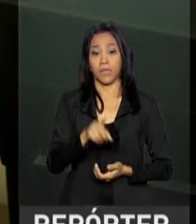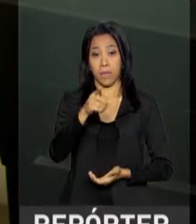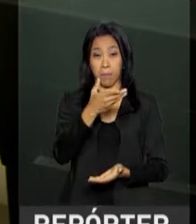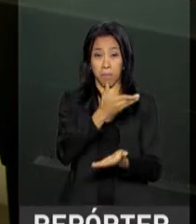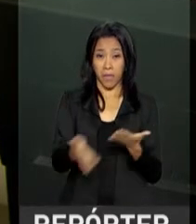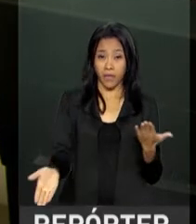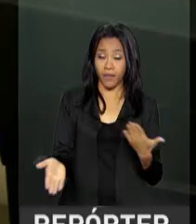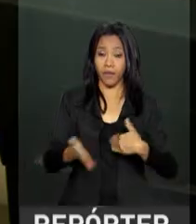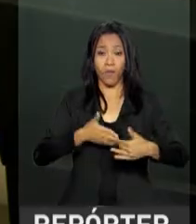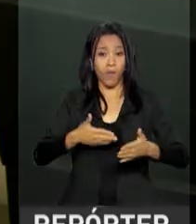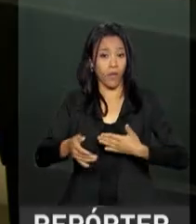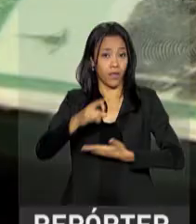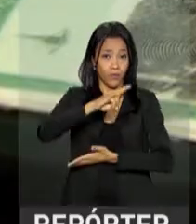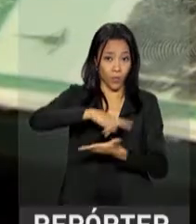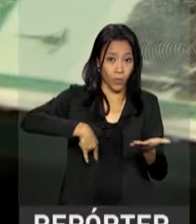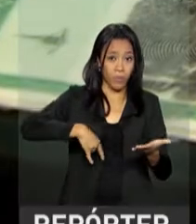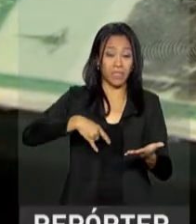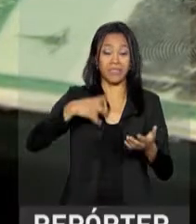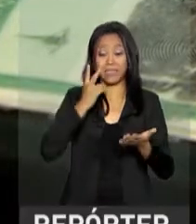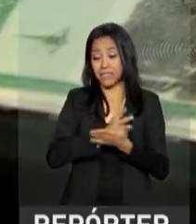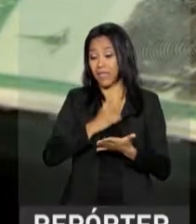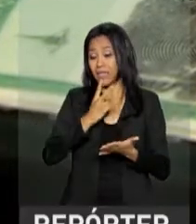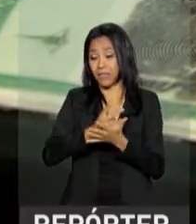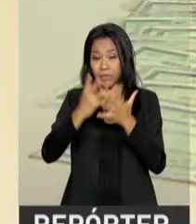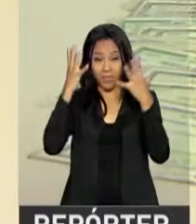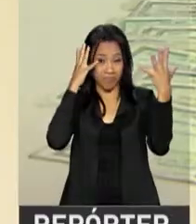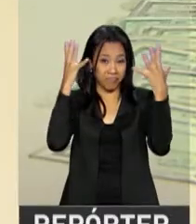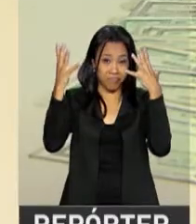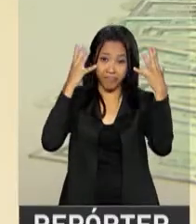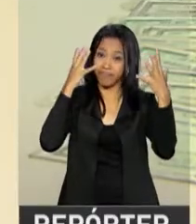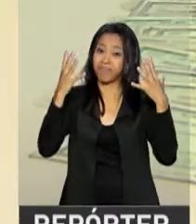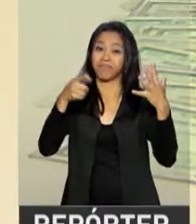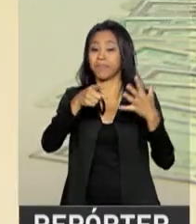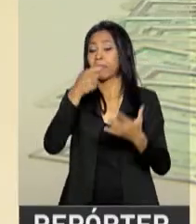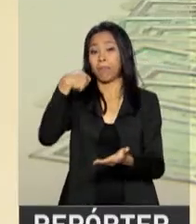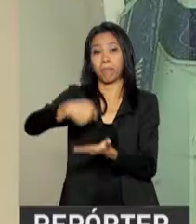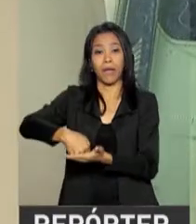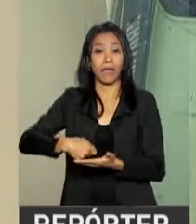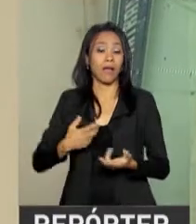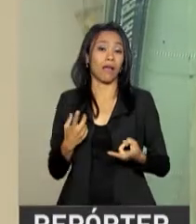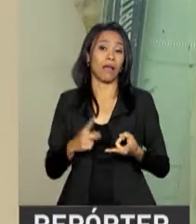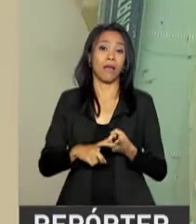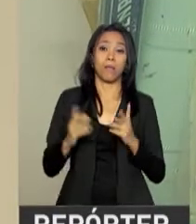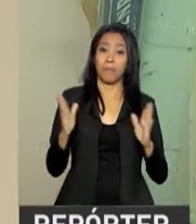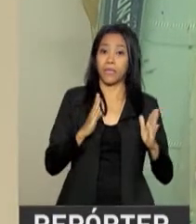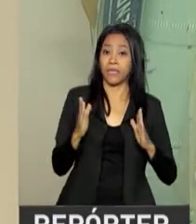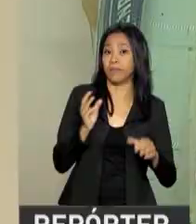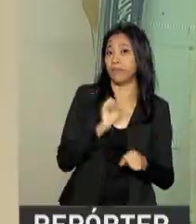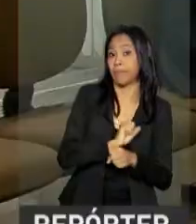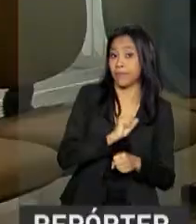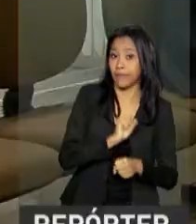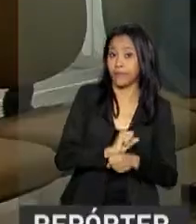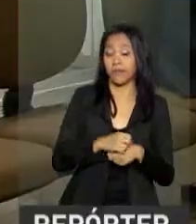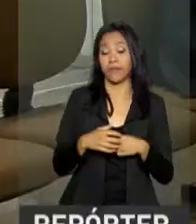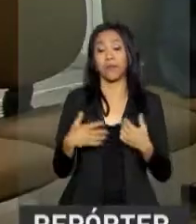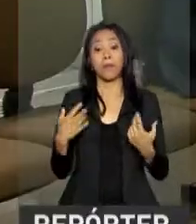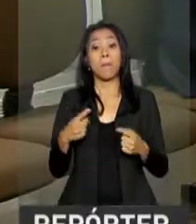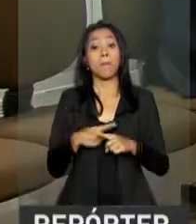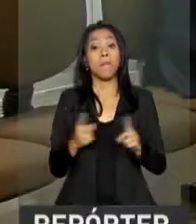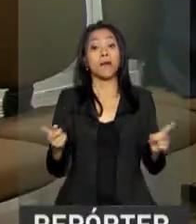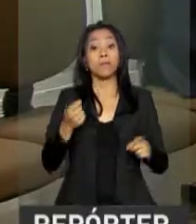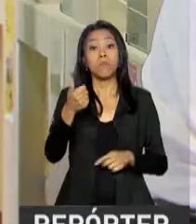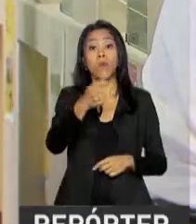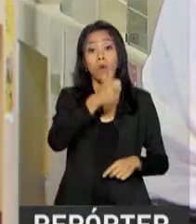Perder qualquer documento pessoal é sempre um transtorno. Taxas para pagar, prazos para aguardar. Mas pouca